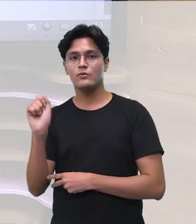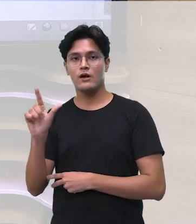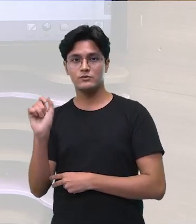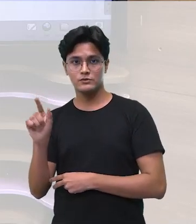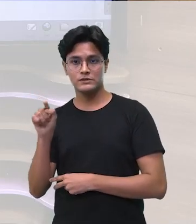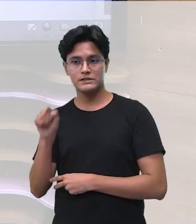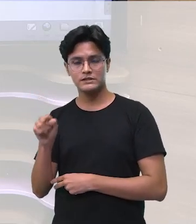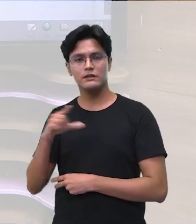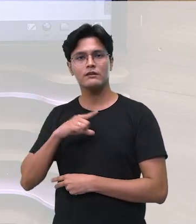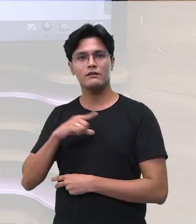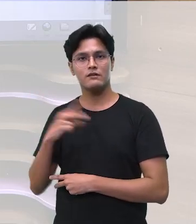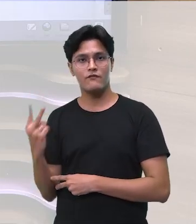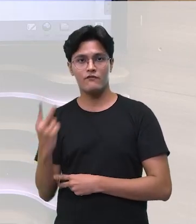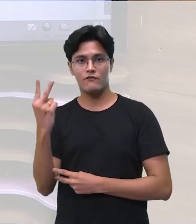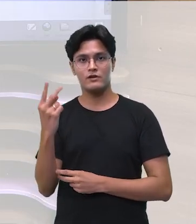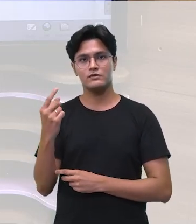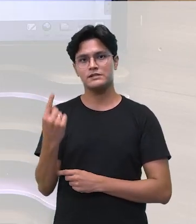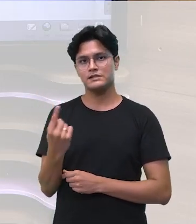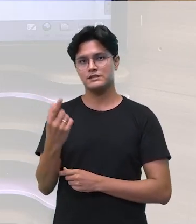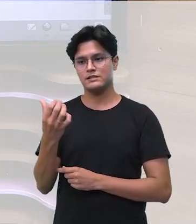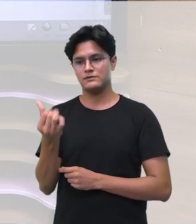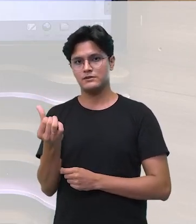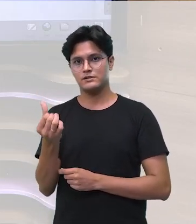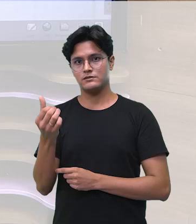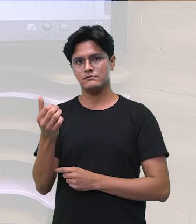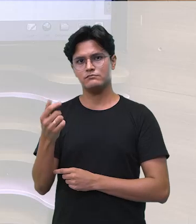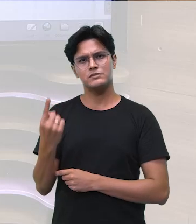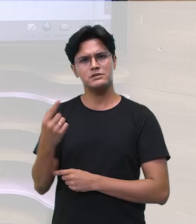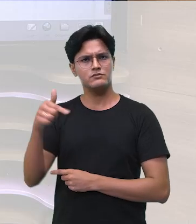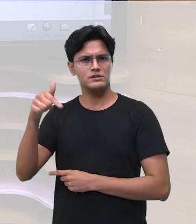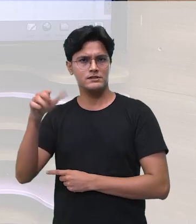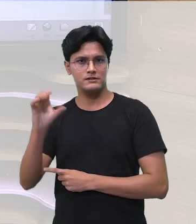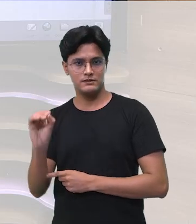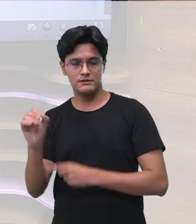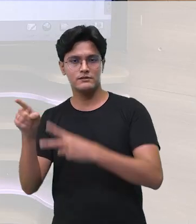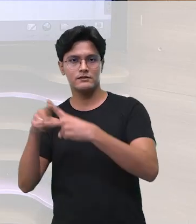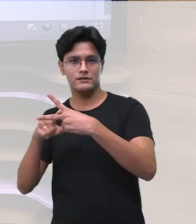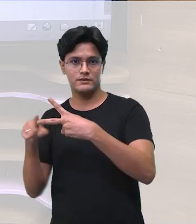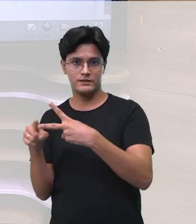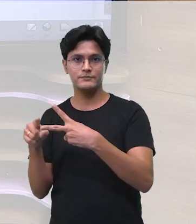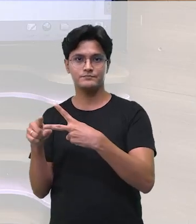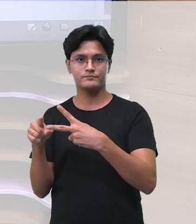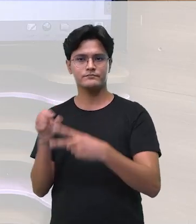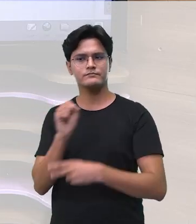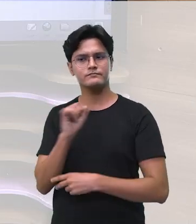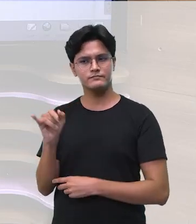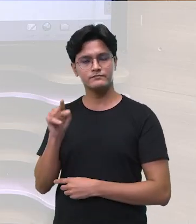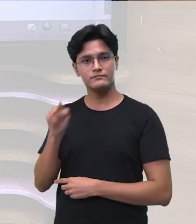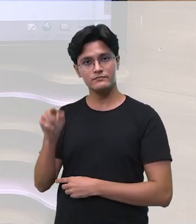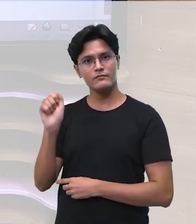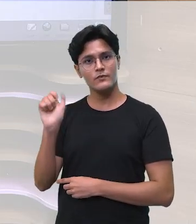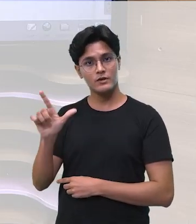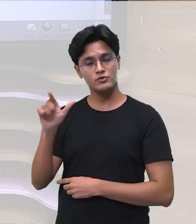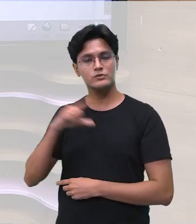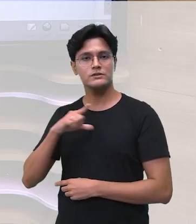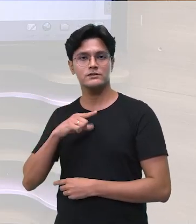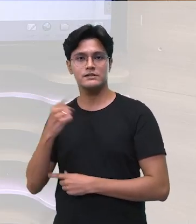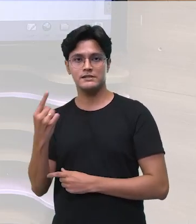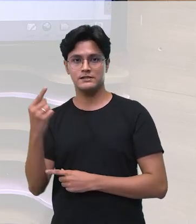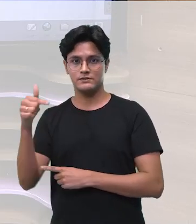lá, 160 graus. 170, vai. Ora, se o ângulo azul tem